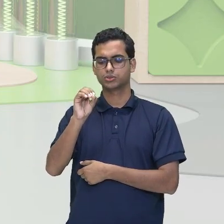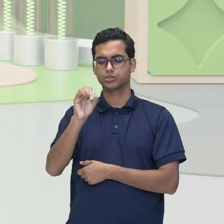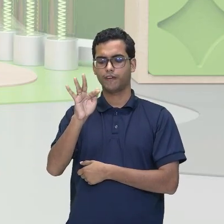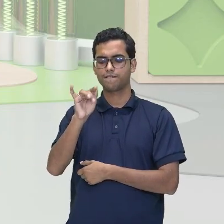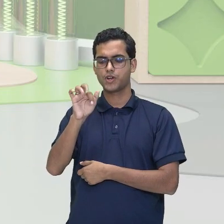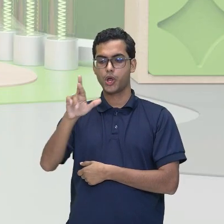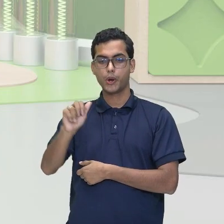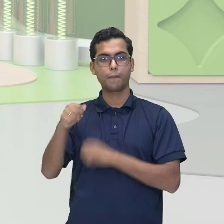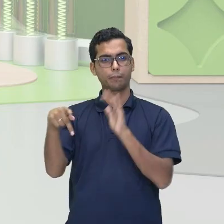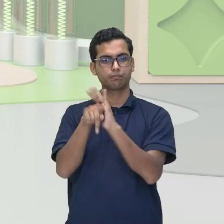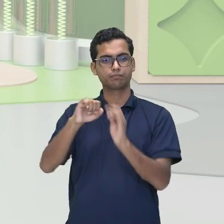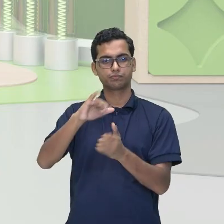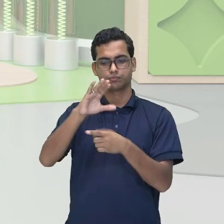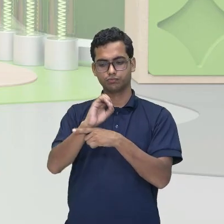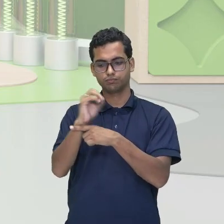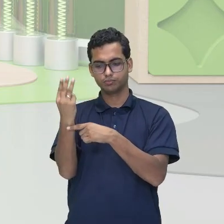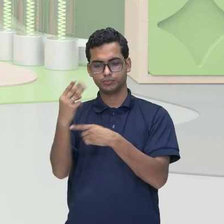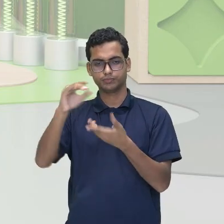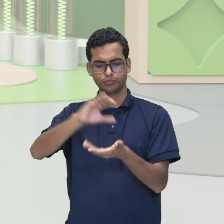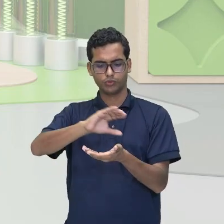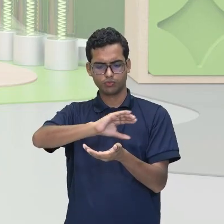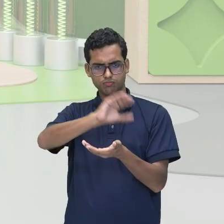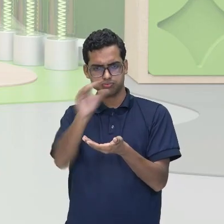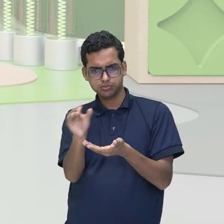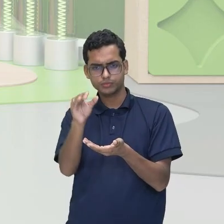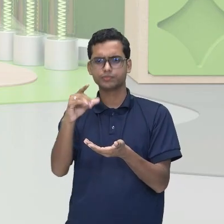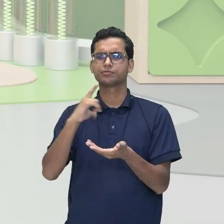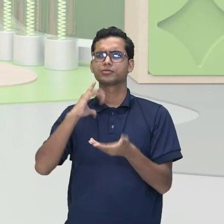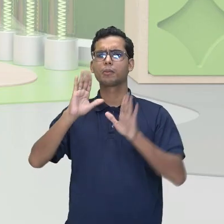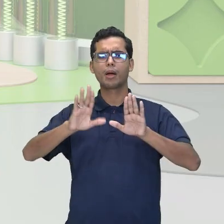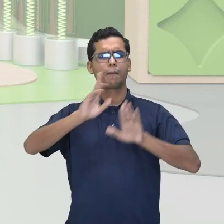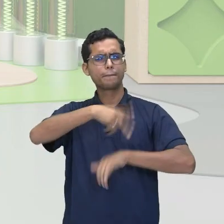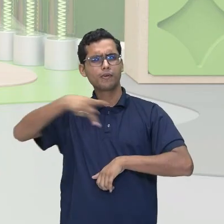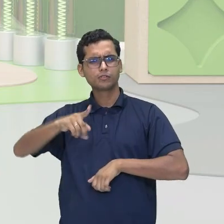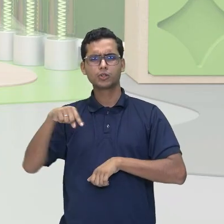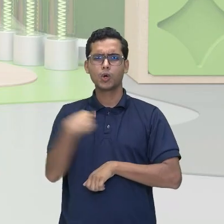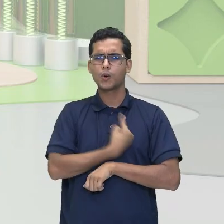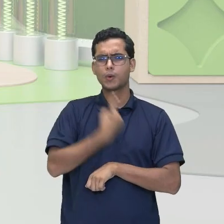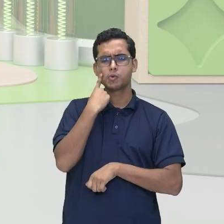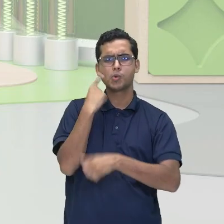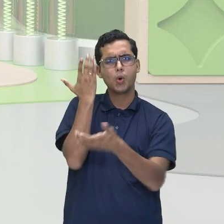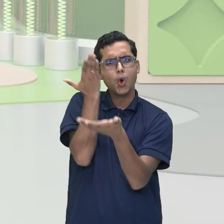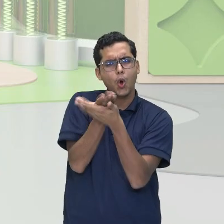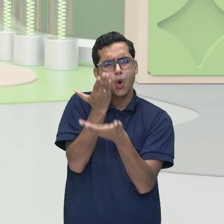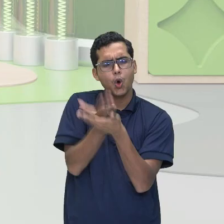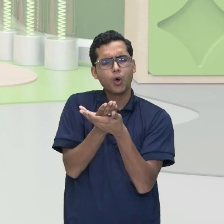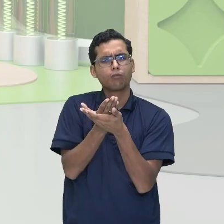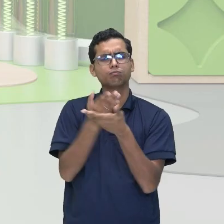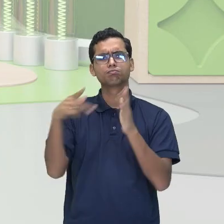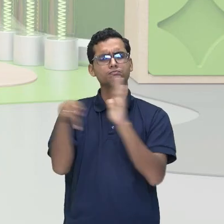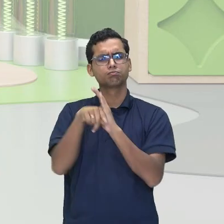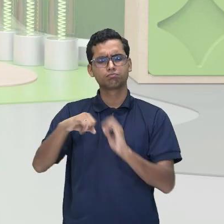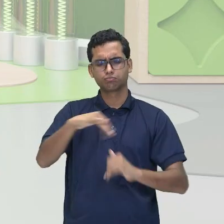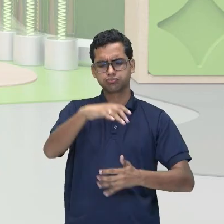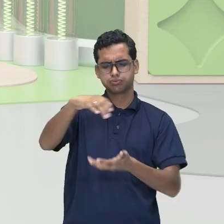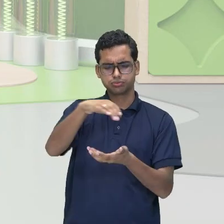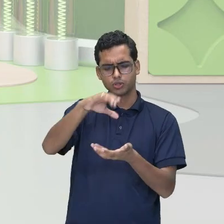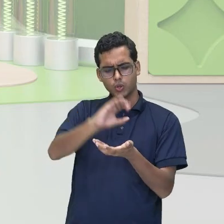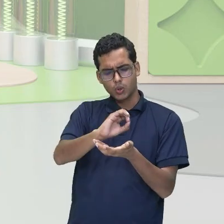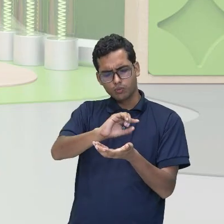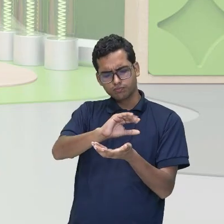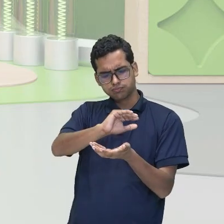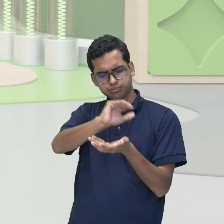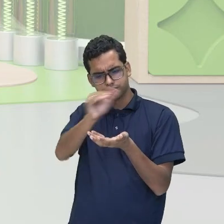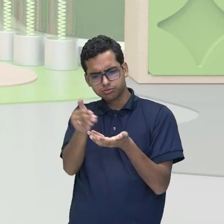E, professora, por que nós estamos aí estudando a camada de ozônio? Qual a importância